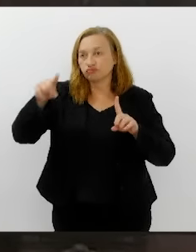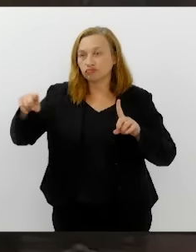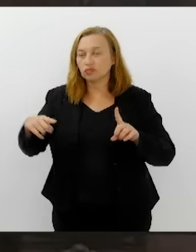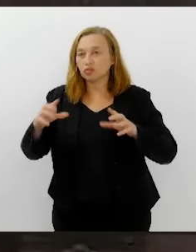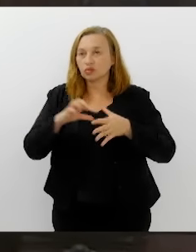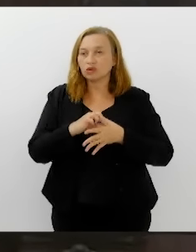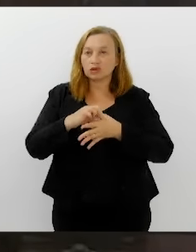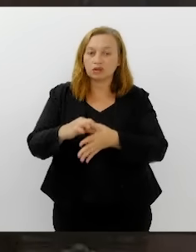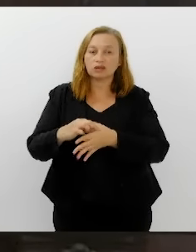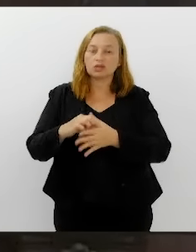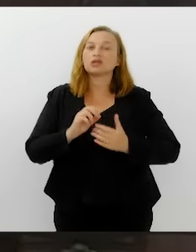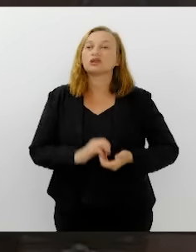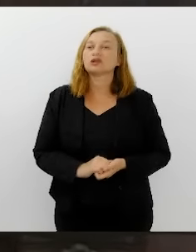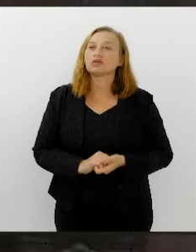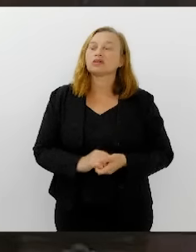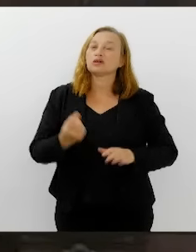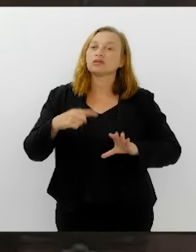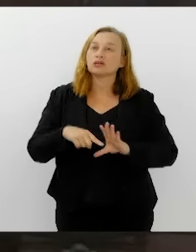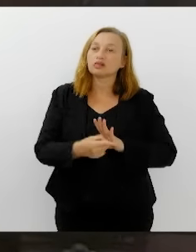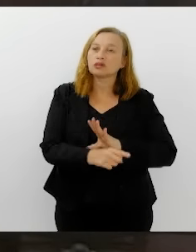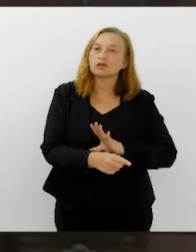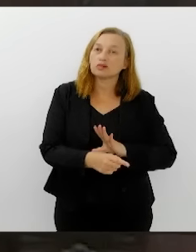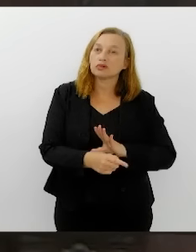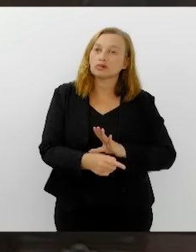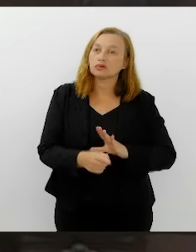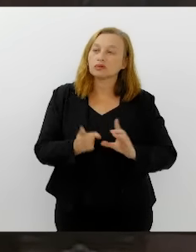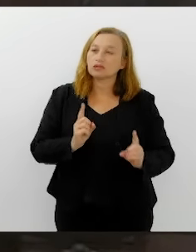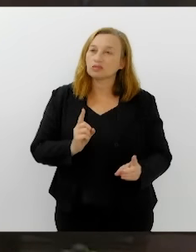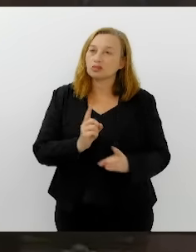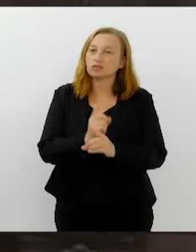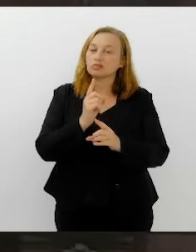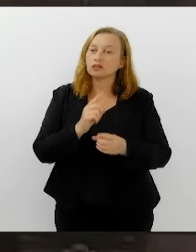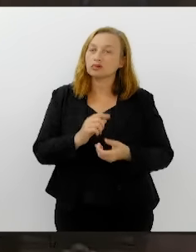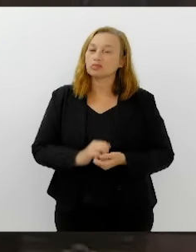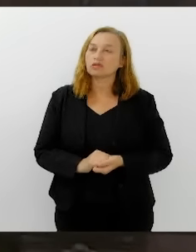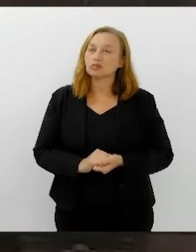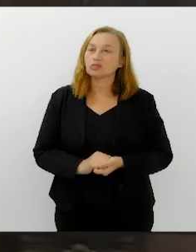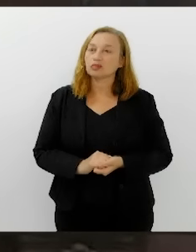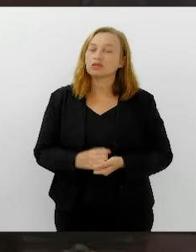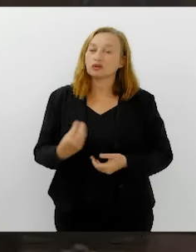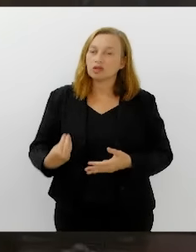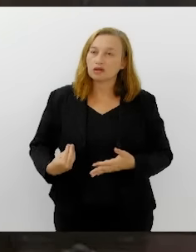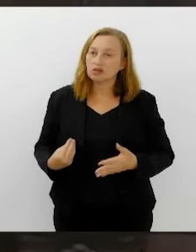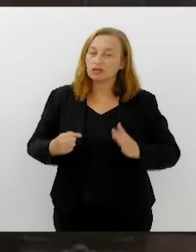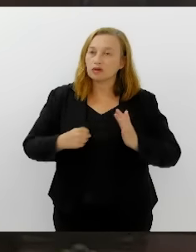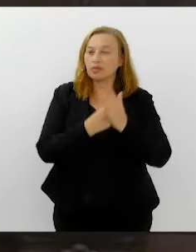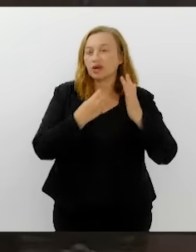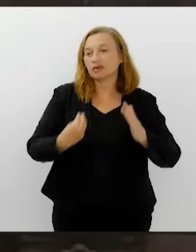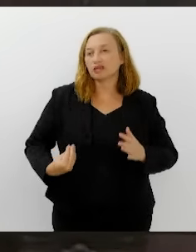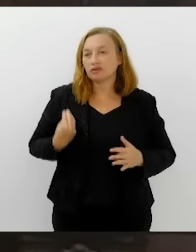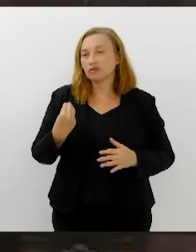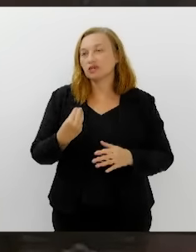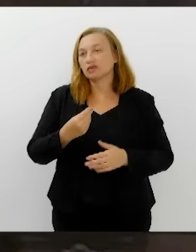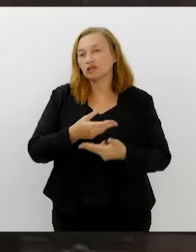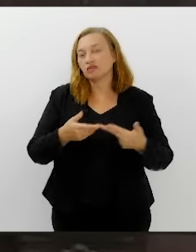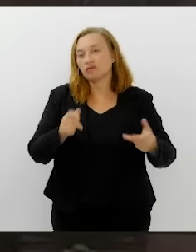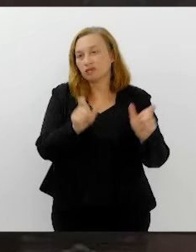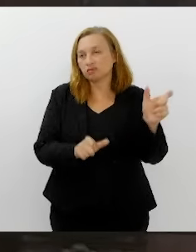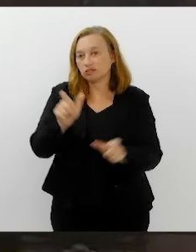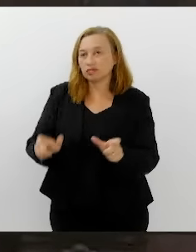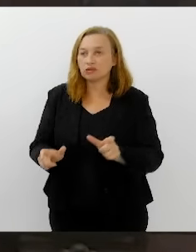se mede pela profundidade do impacto que causou nas vidas de intocáveis pessoas.